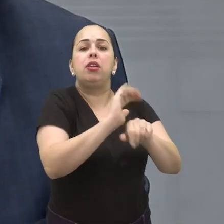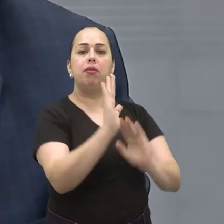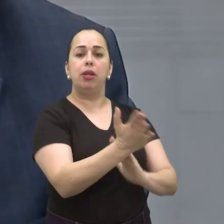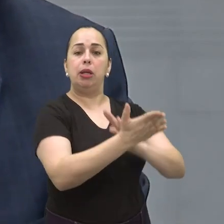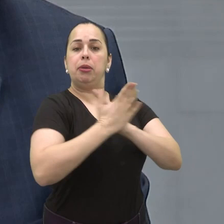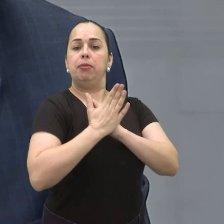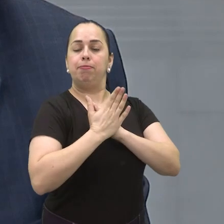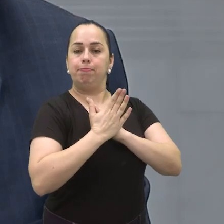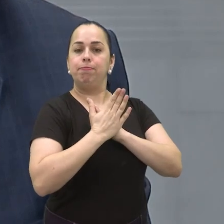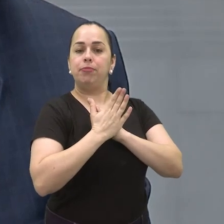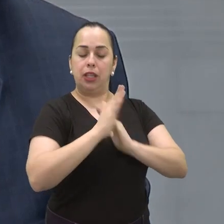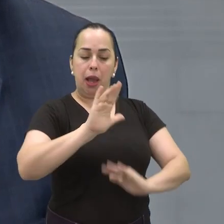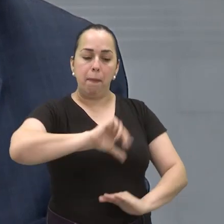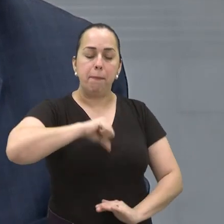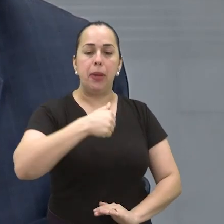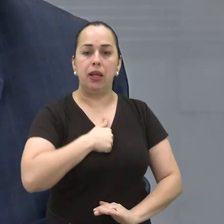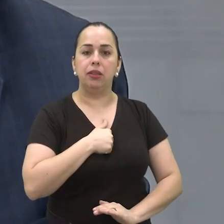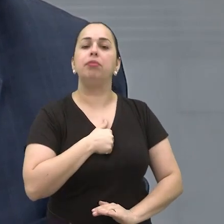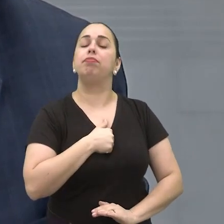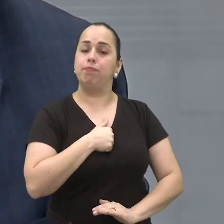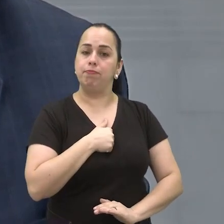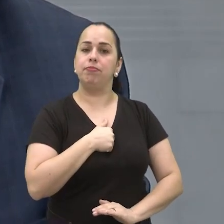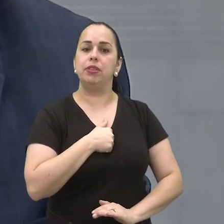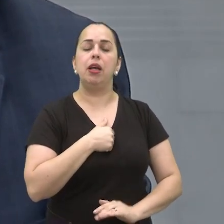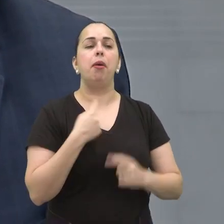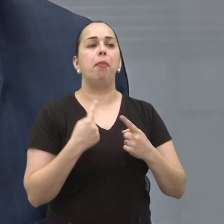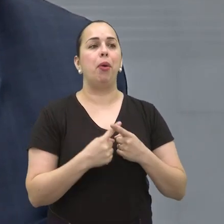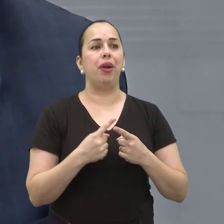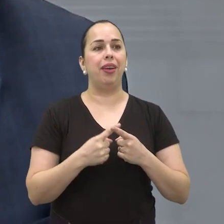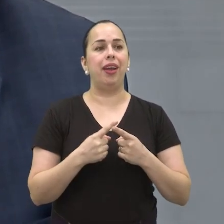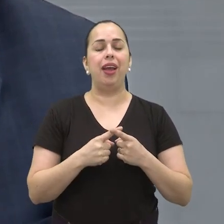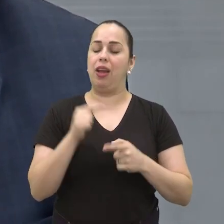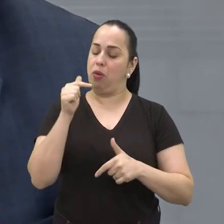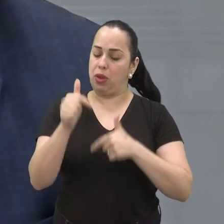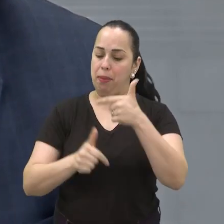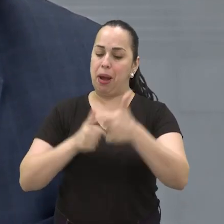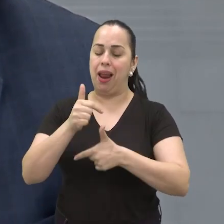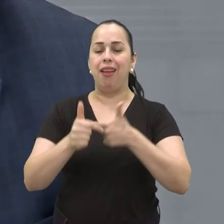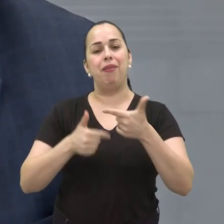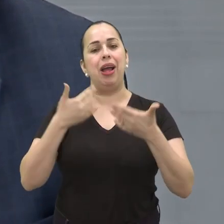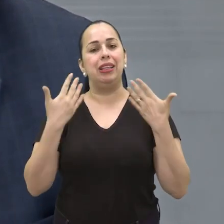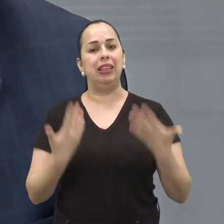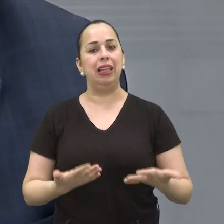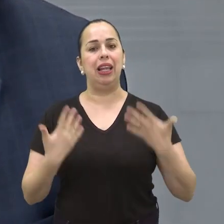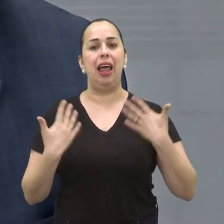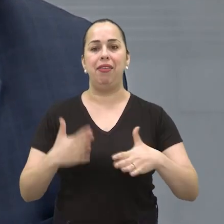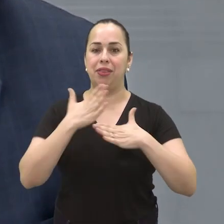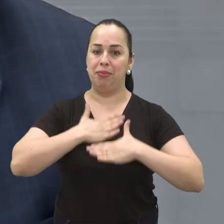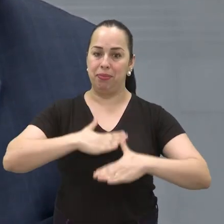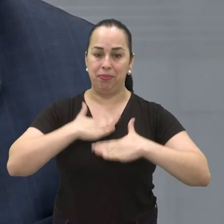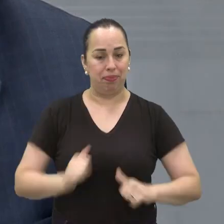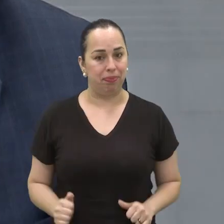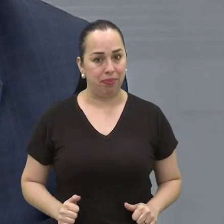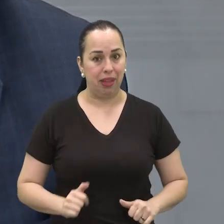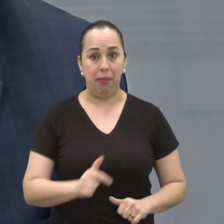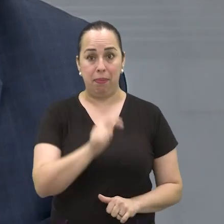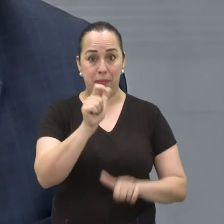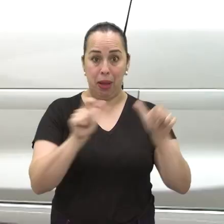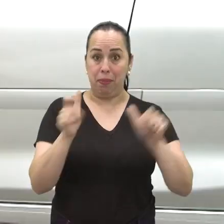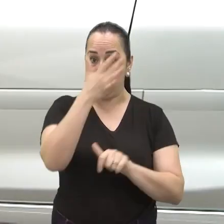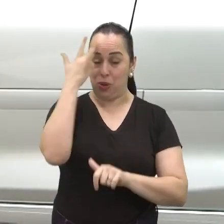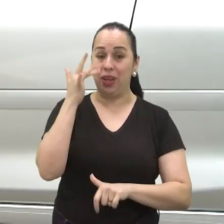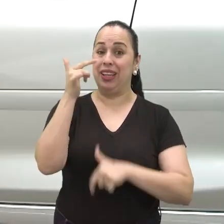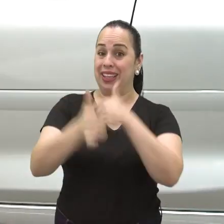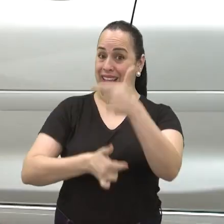posso procurar profissionais que me ajudem a lidar com essa situação para que, obviamente, o meu estado dentro do trabalho seja muito mais prazeroso e mais